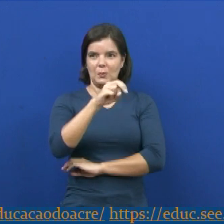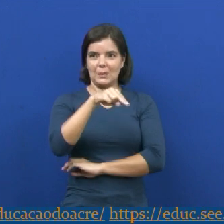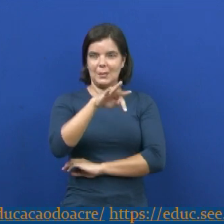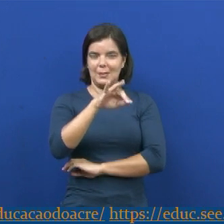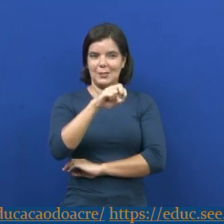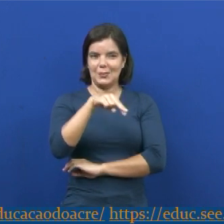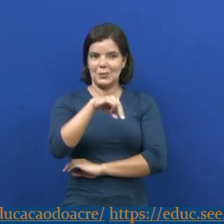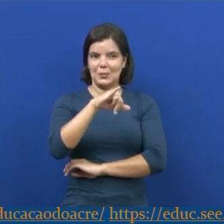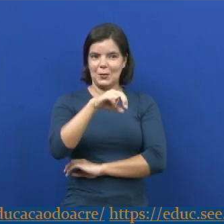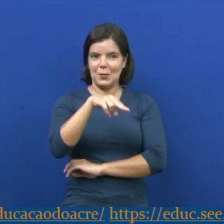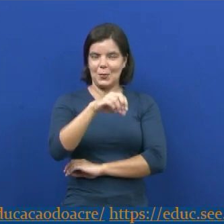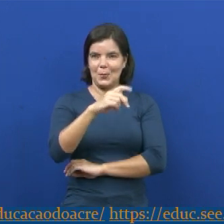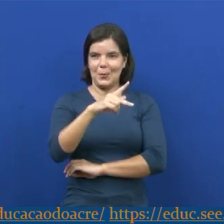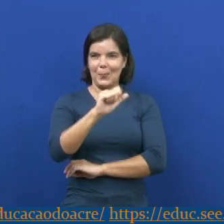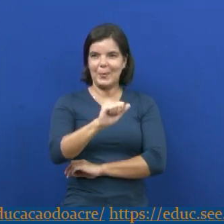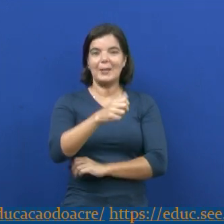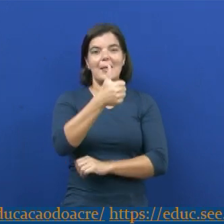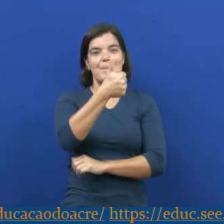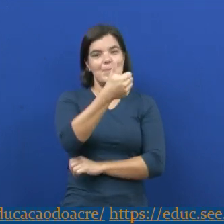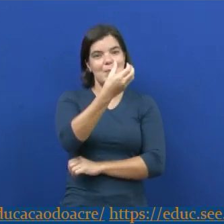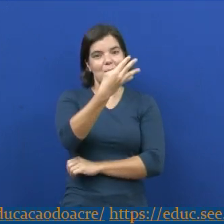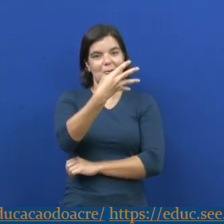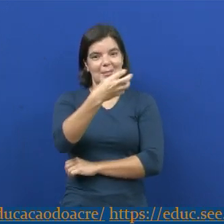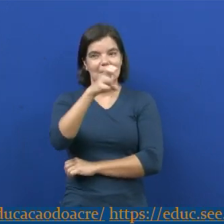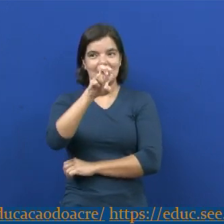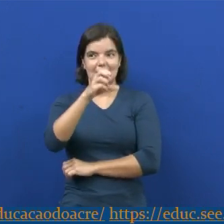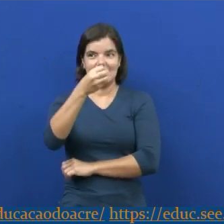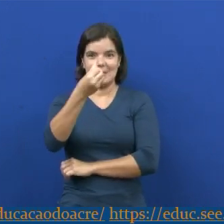1453 até a Revolução Francesa,